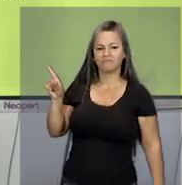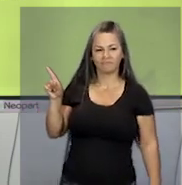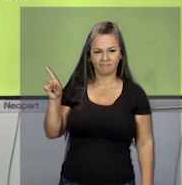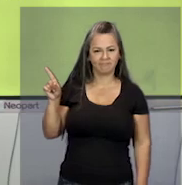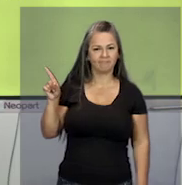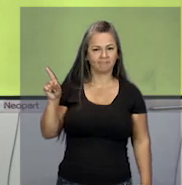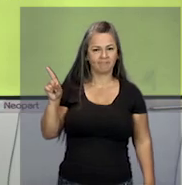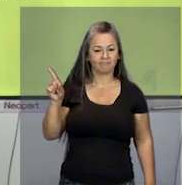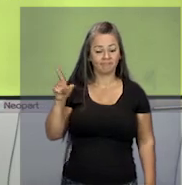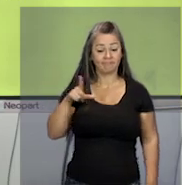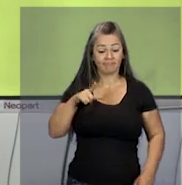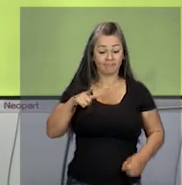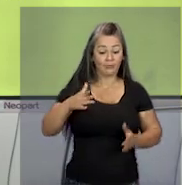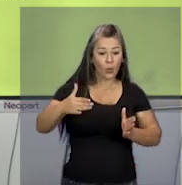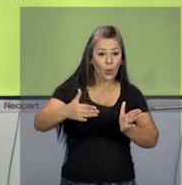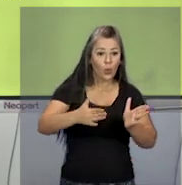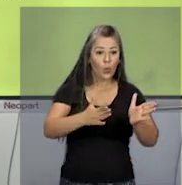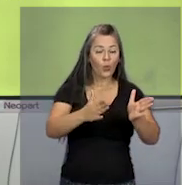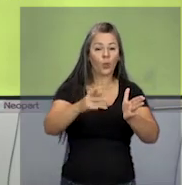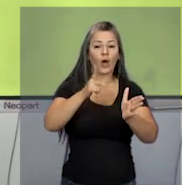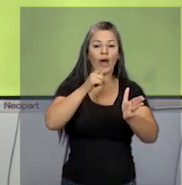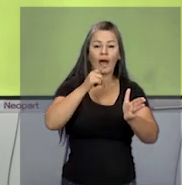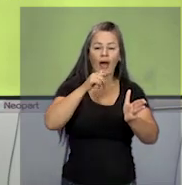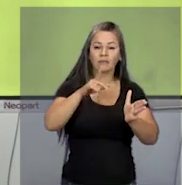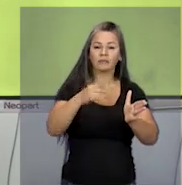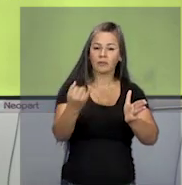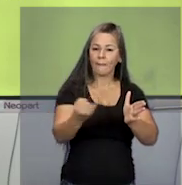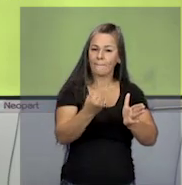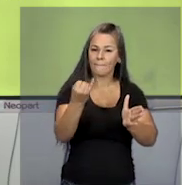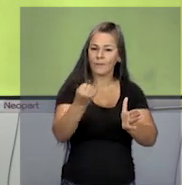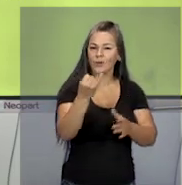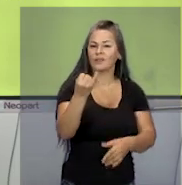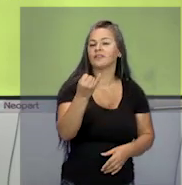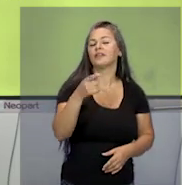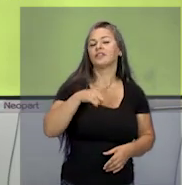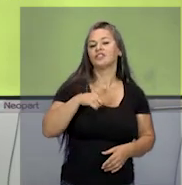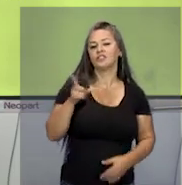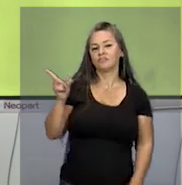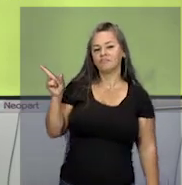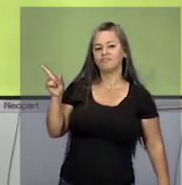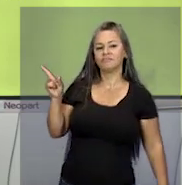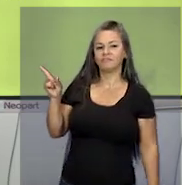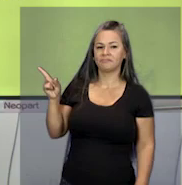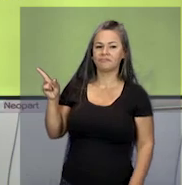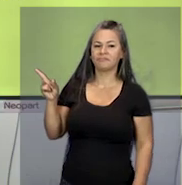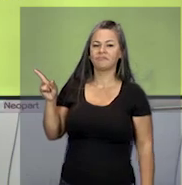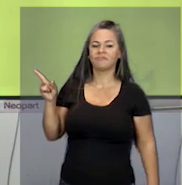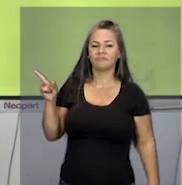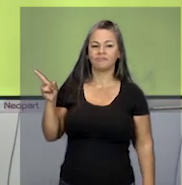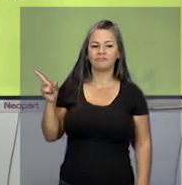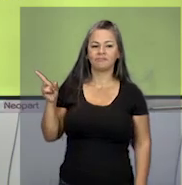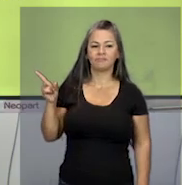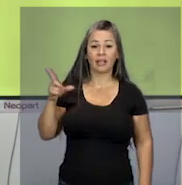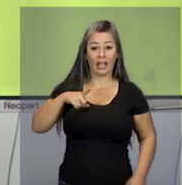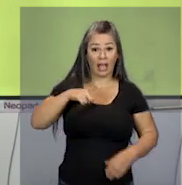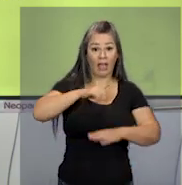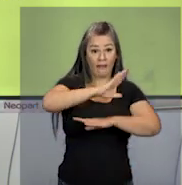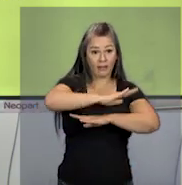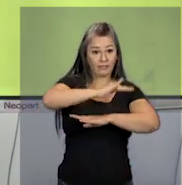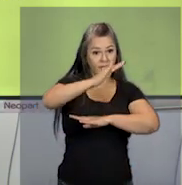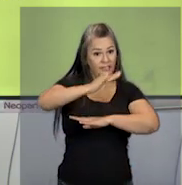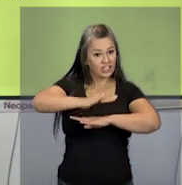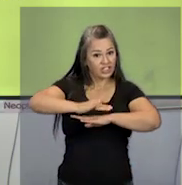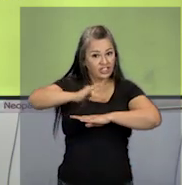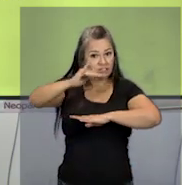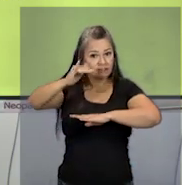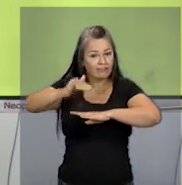grandes bacias da região e importante para o desenvolvimento e transporte, né? O relevo também é bem diversificado,